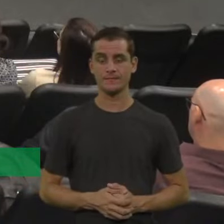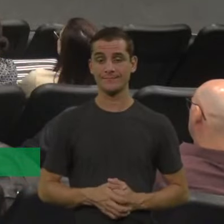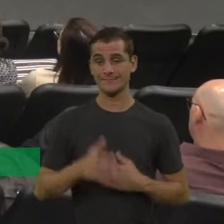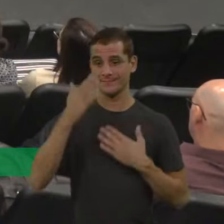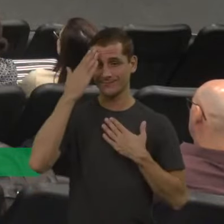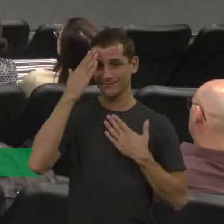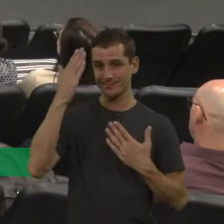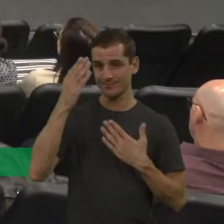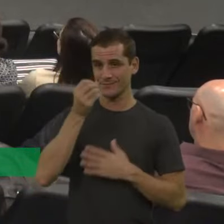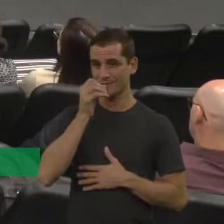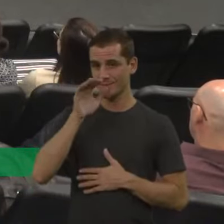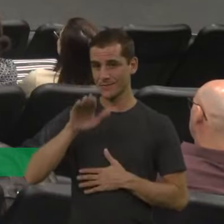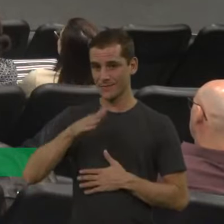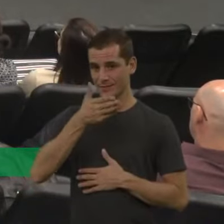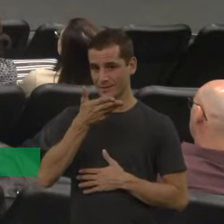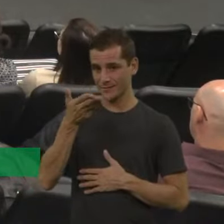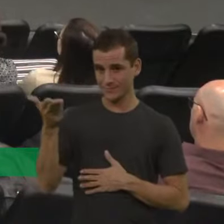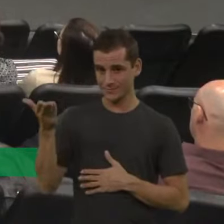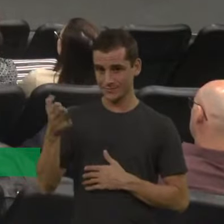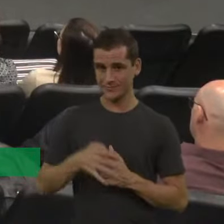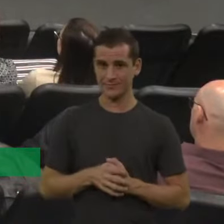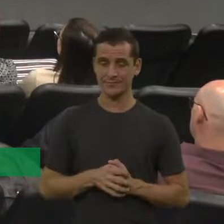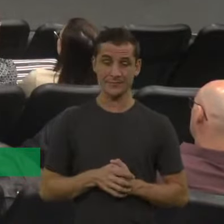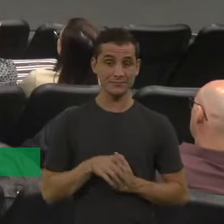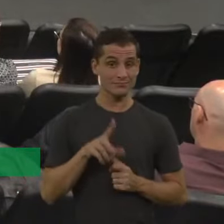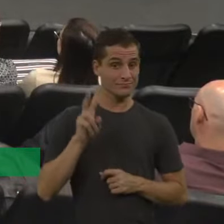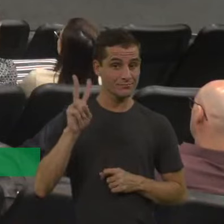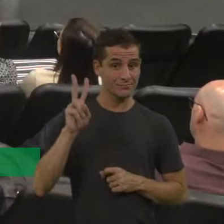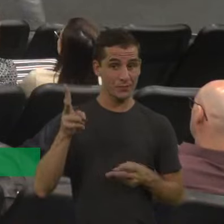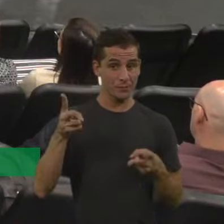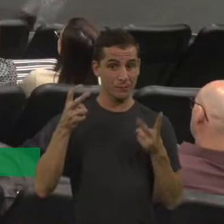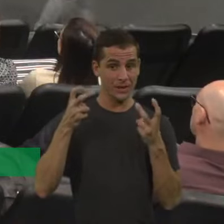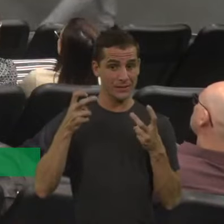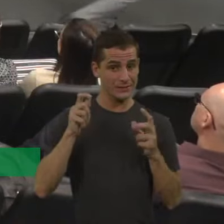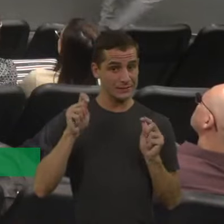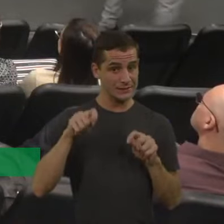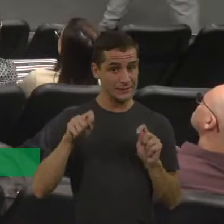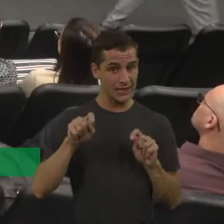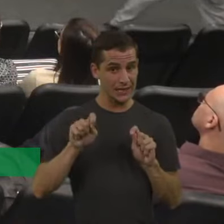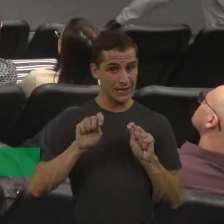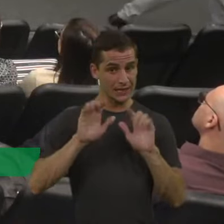Obrigada, boa tarde a todos. Vocês me escutam? O som está bom?